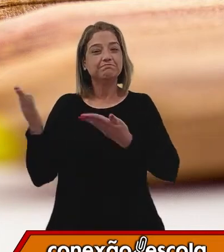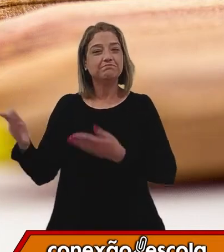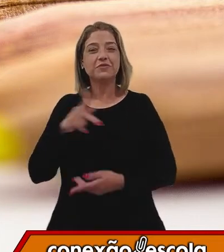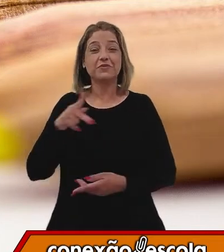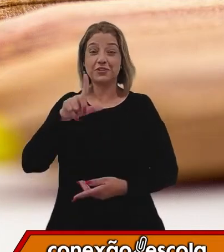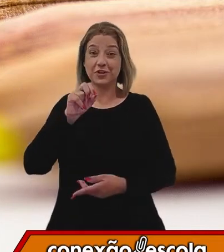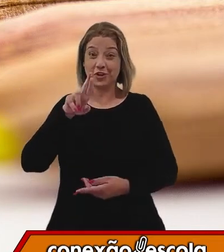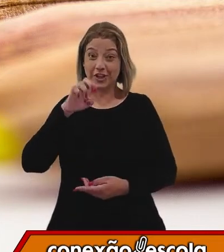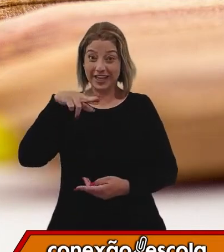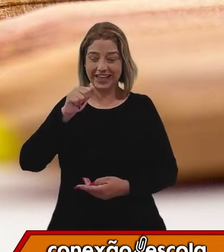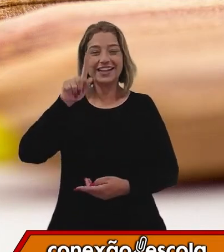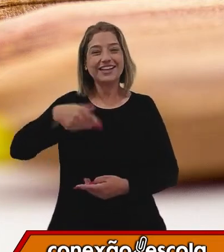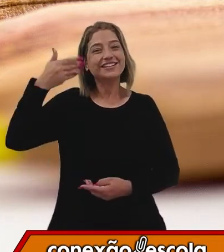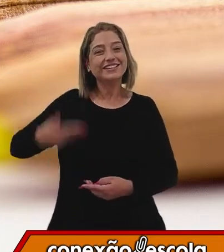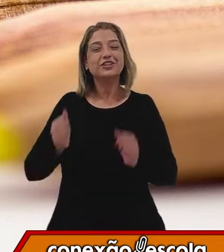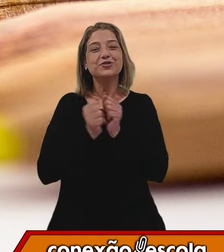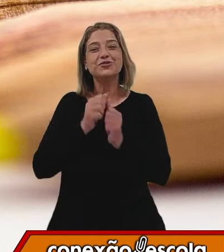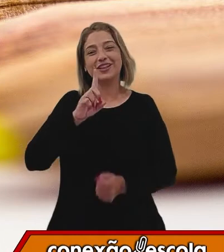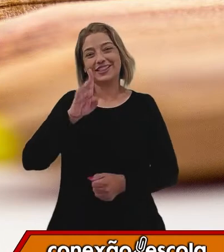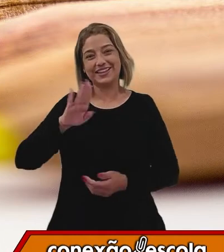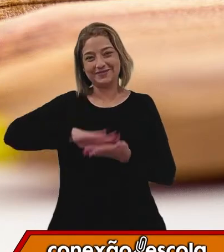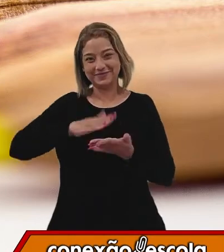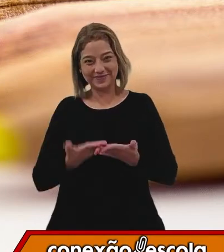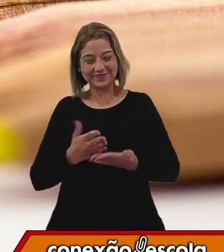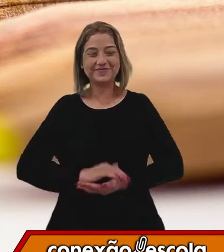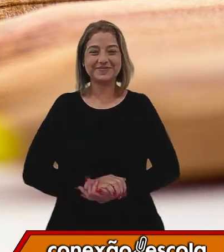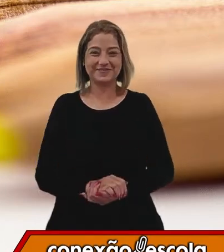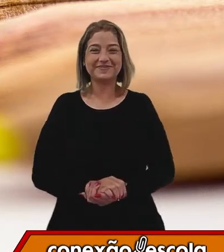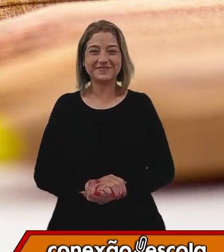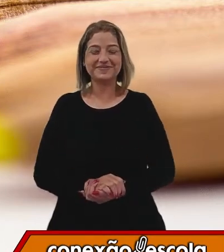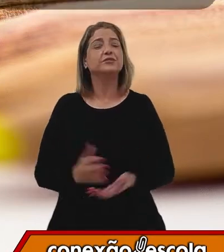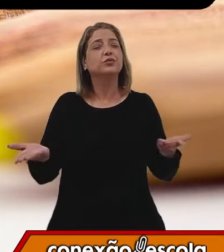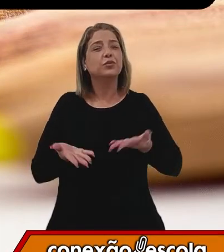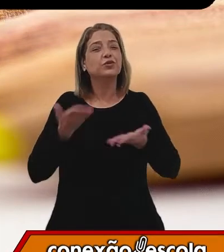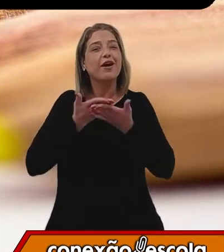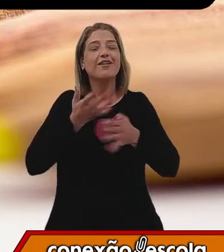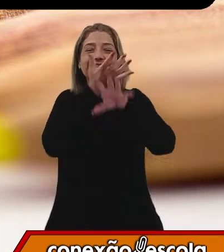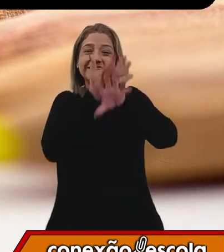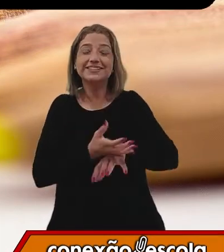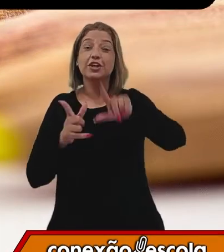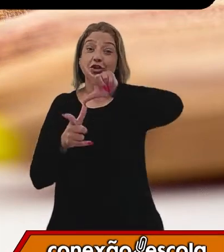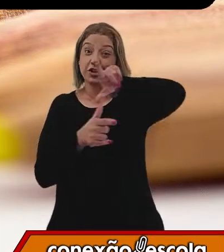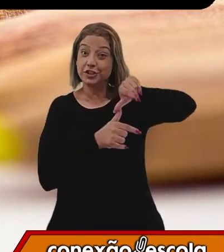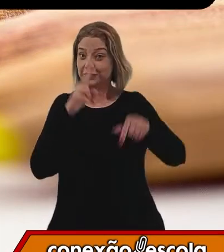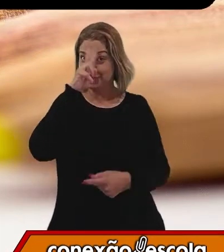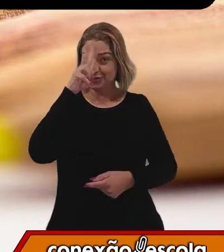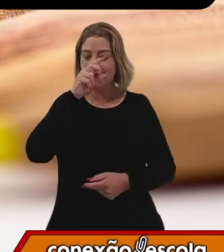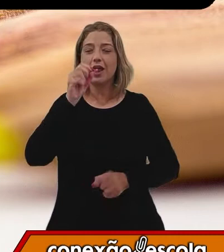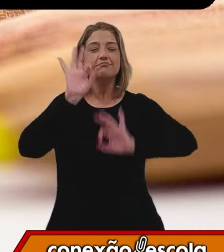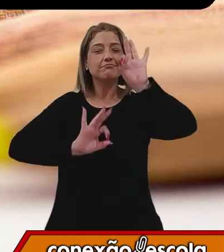Eu sou a professora Lorena e essa é a intérprete Débora. Essa aula de Geografia e História foi